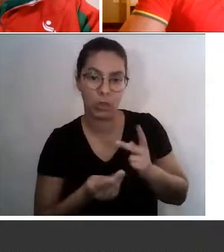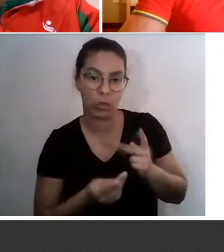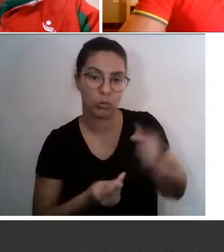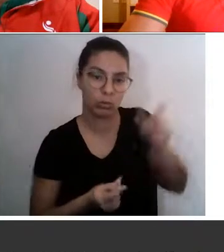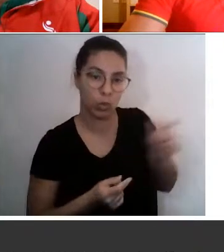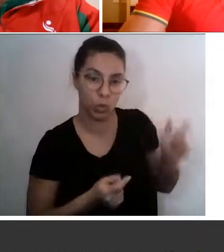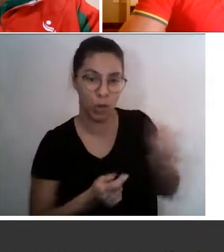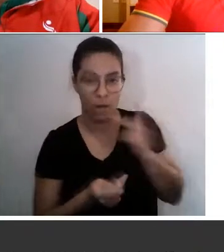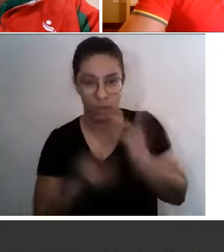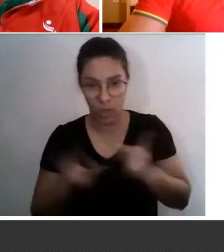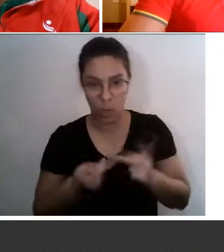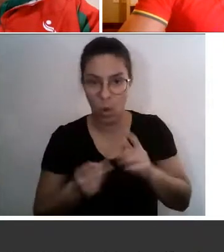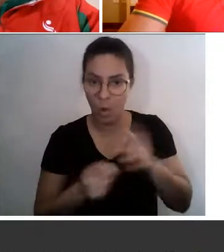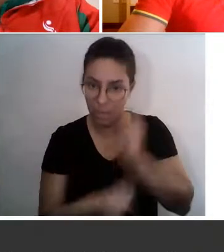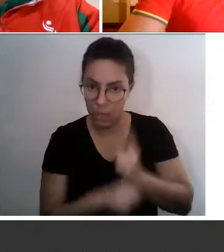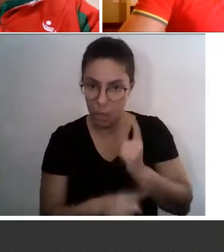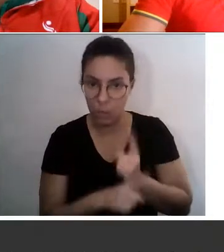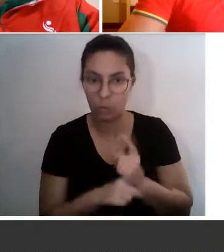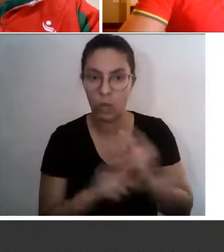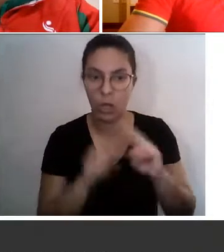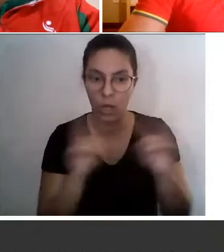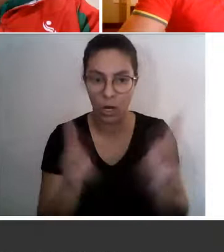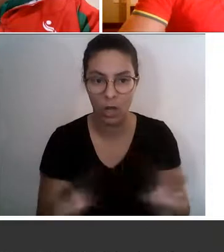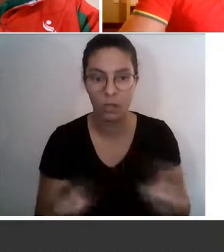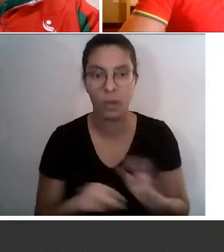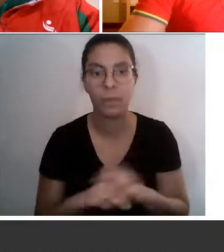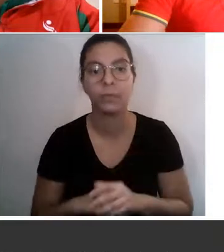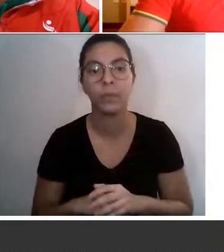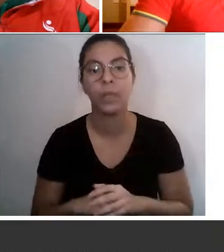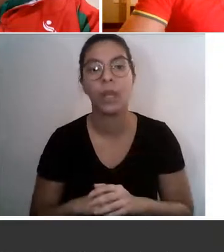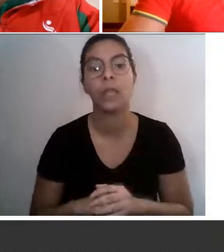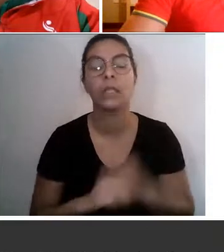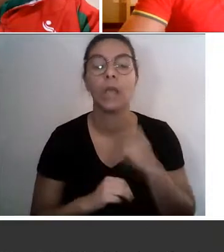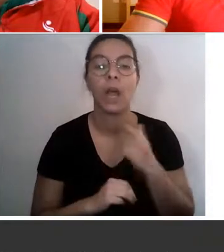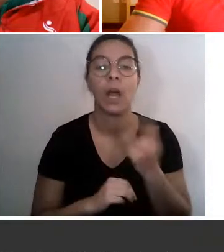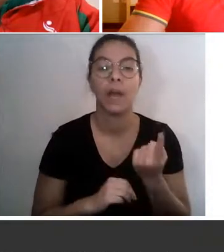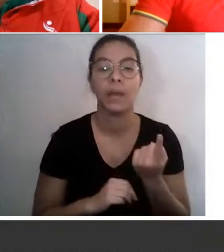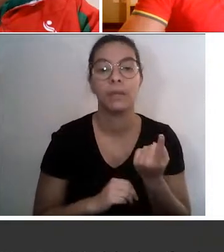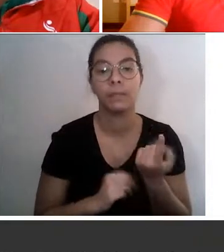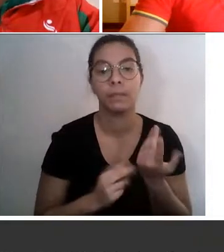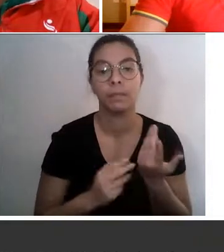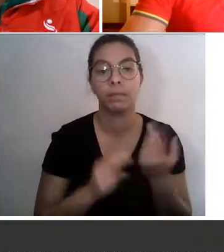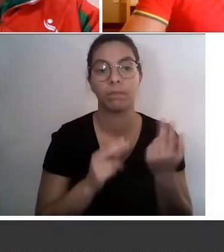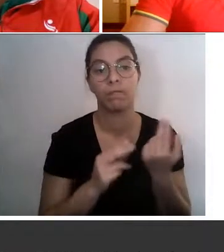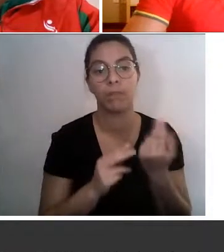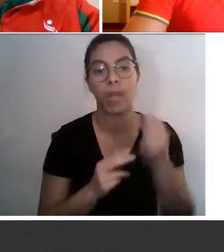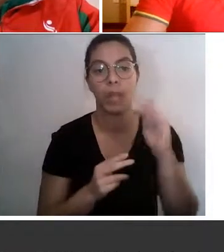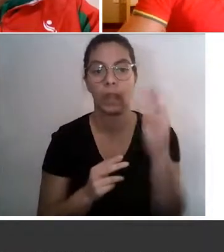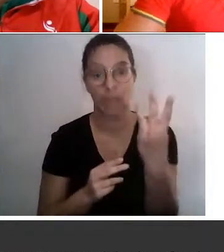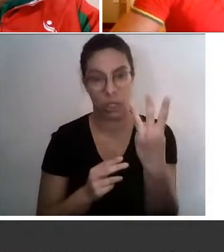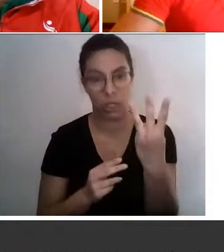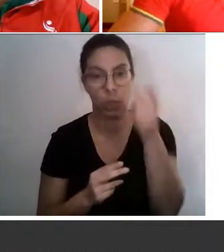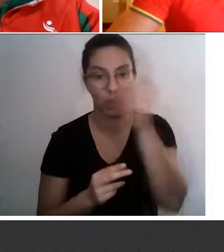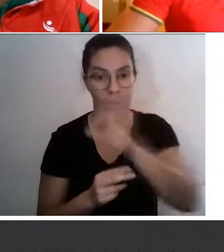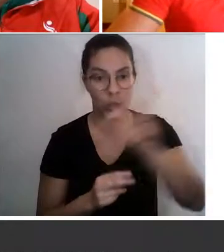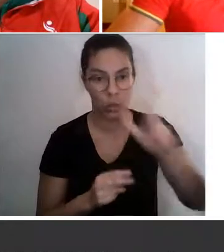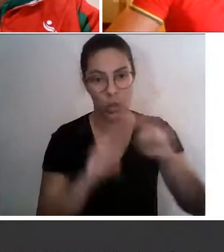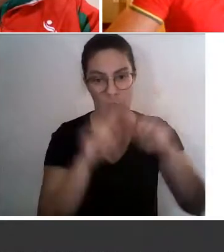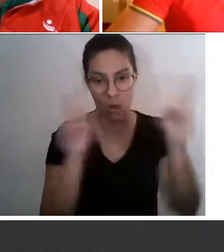A nível internacional, nós temos painéis, são normalmente painel de classificadores, são 3 classificadores